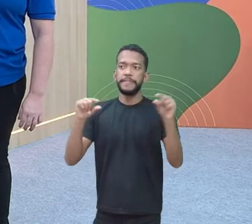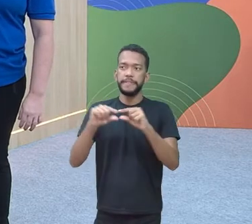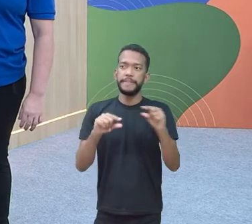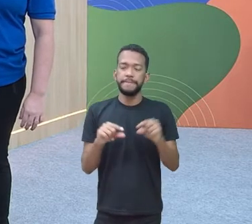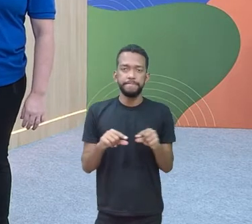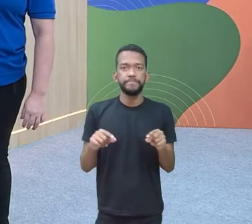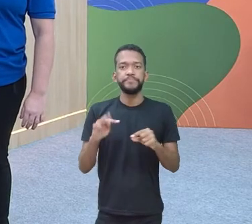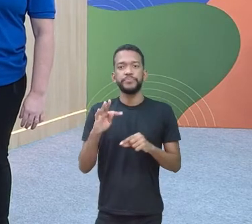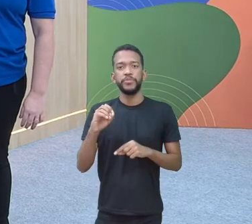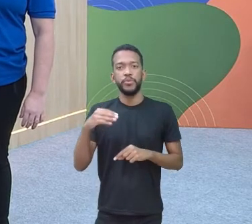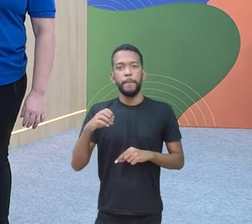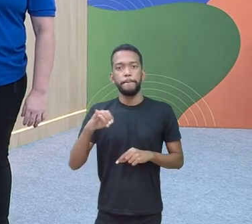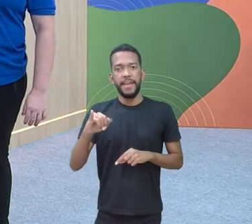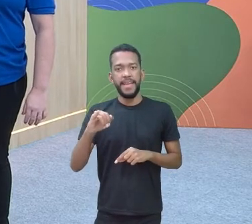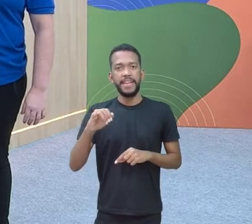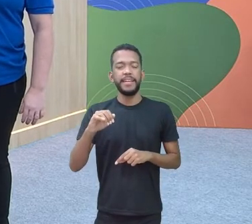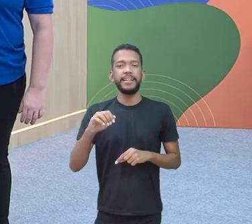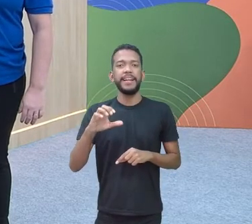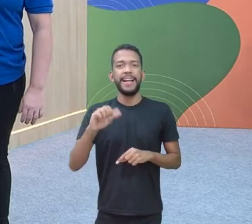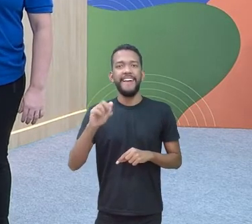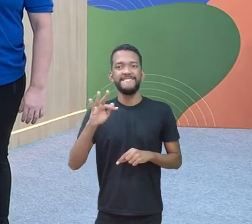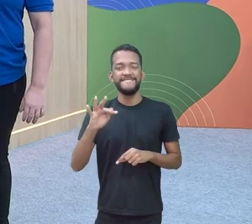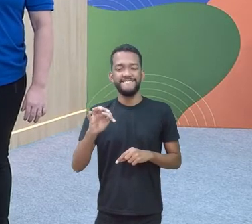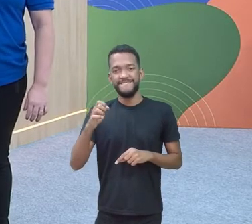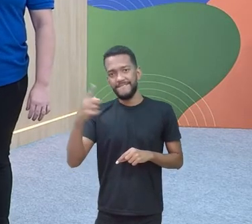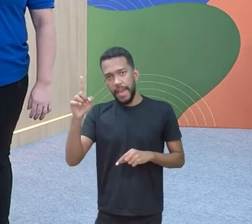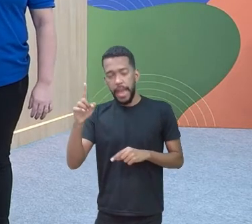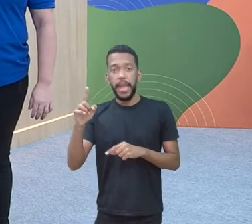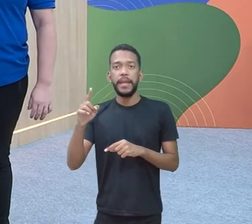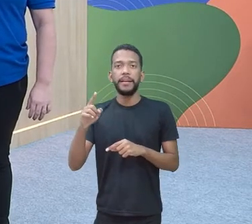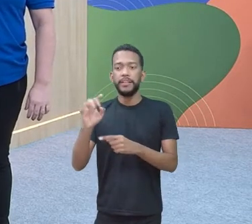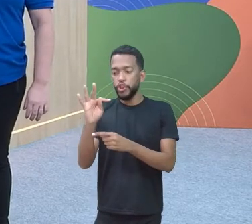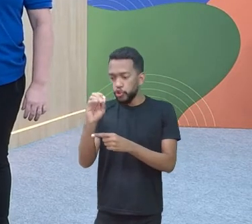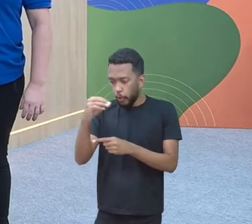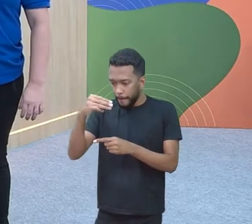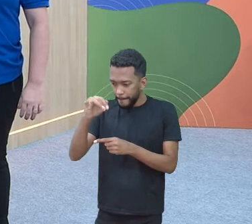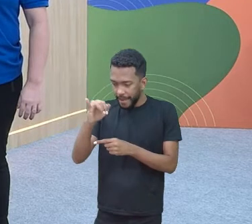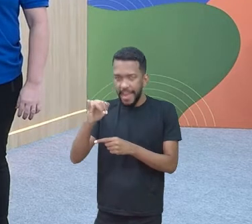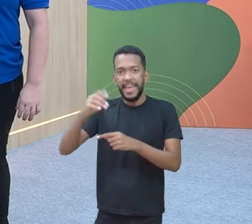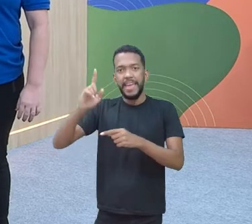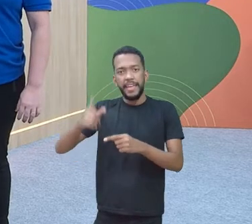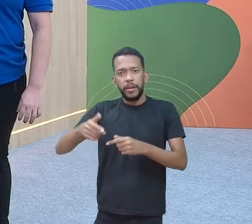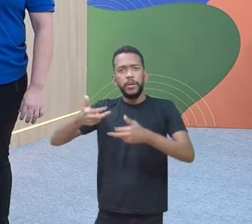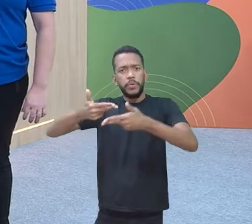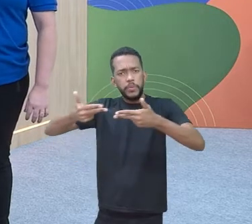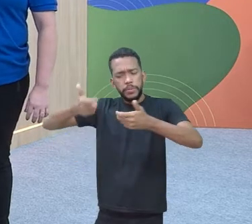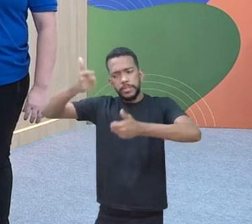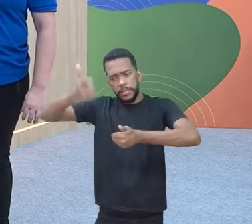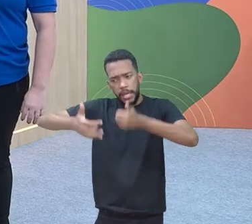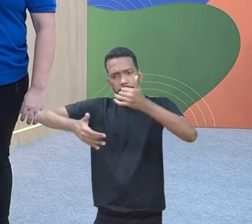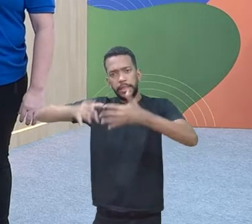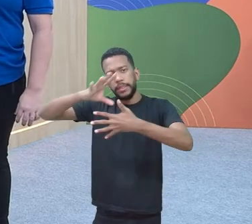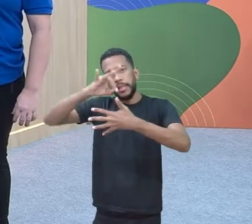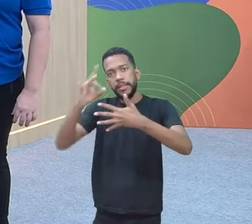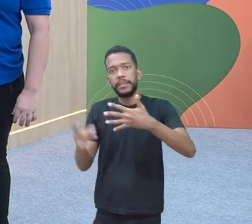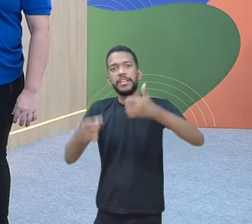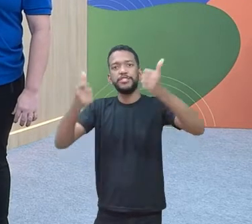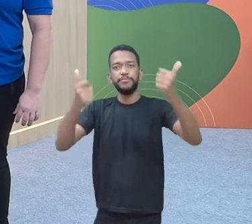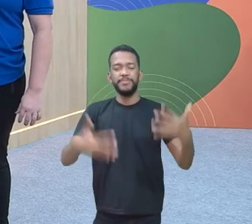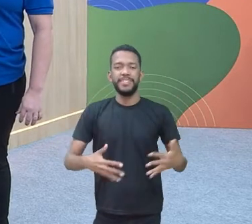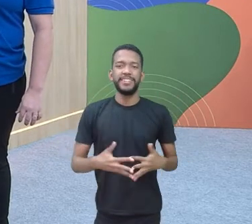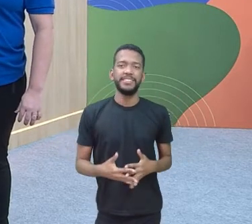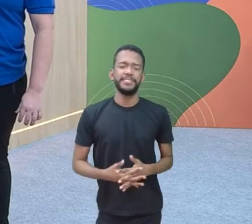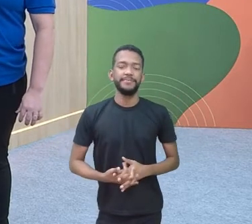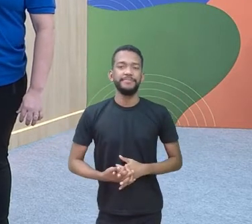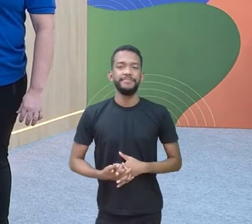acordei, tomei café apressada e saí correndo, ela está explicando esse processo, não é? Para o trabalho.